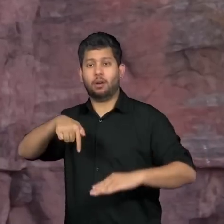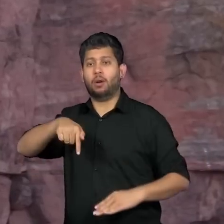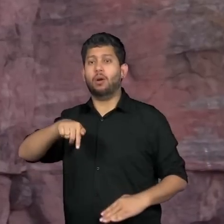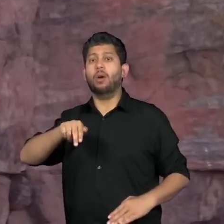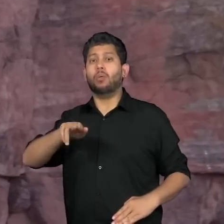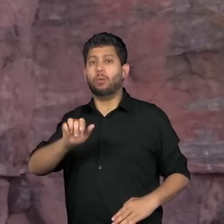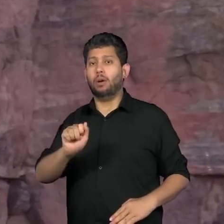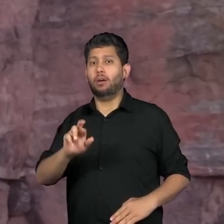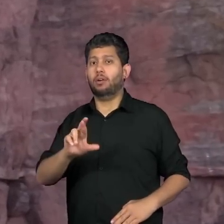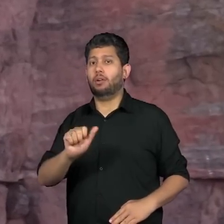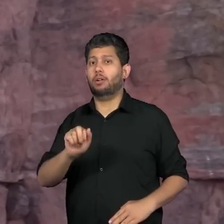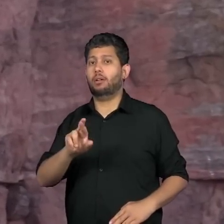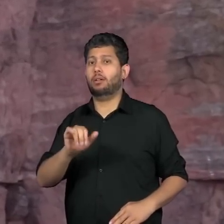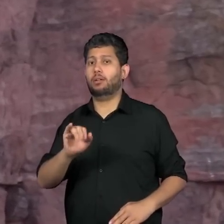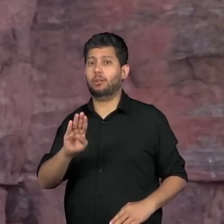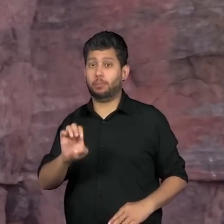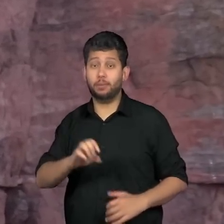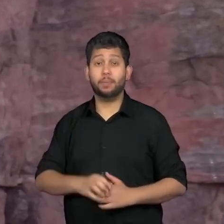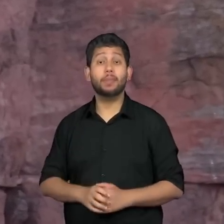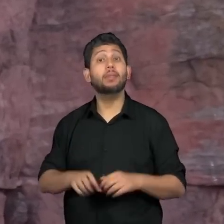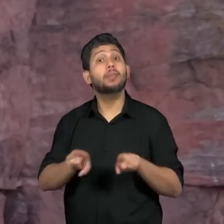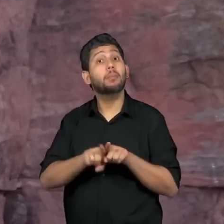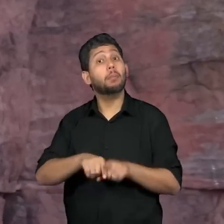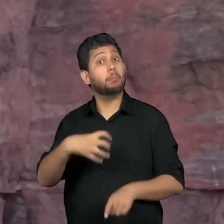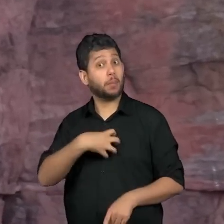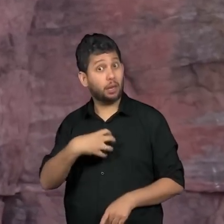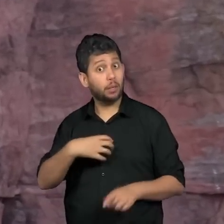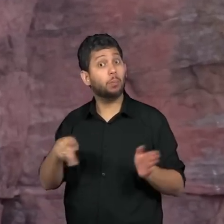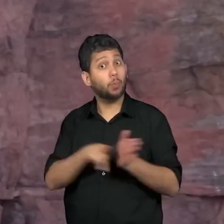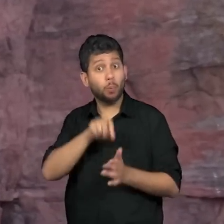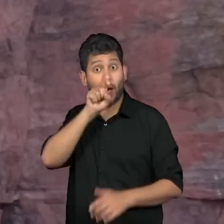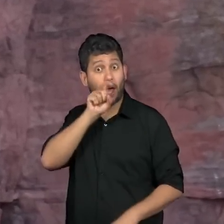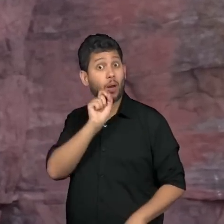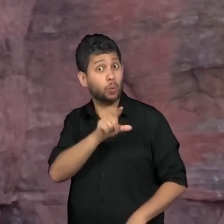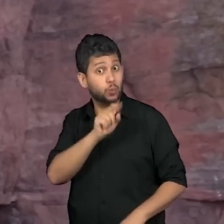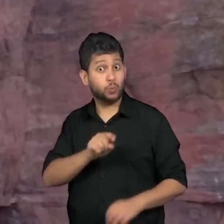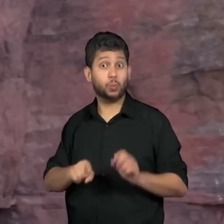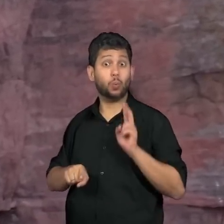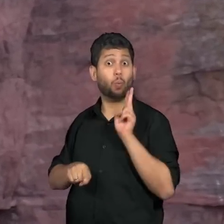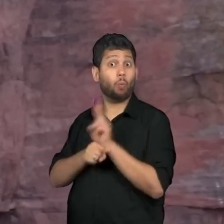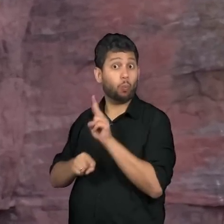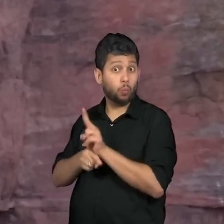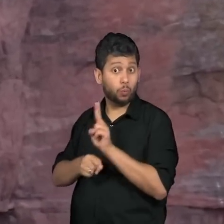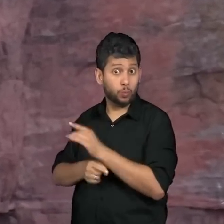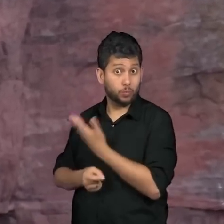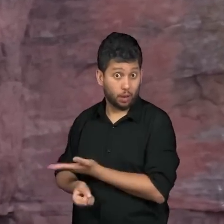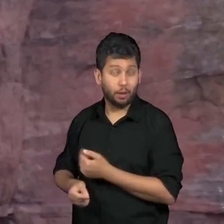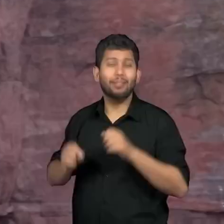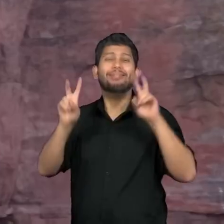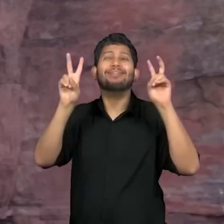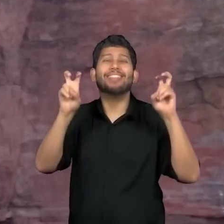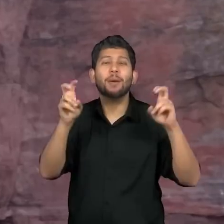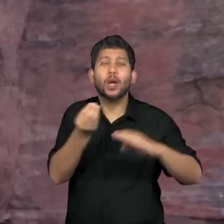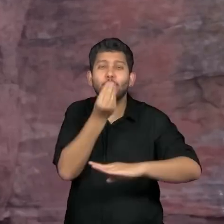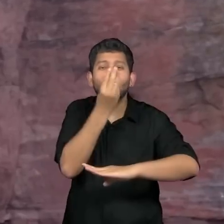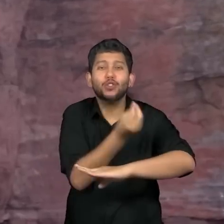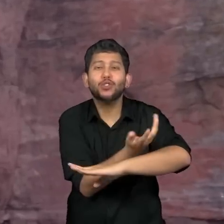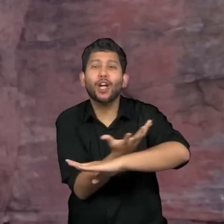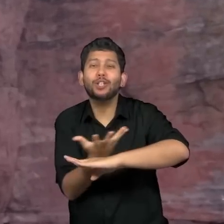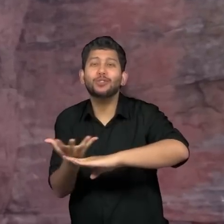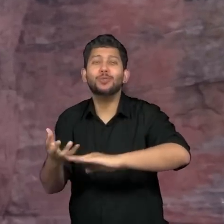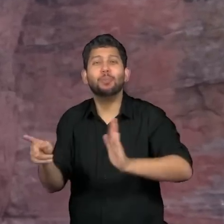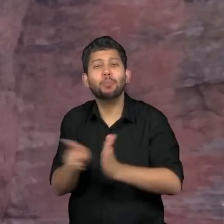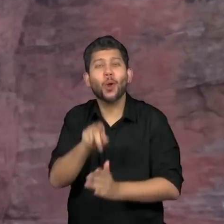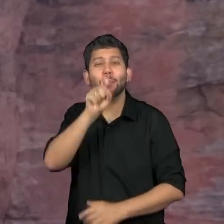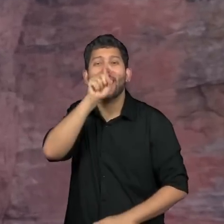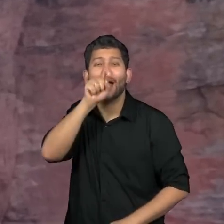Bahia, temos alguns projetos trabalhando com a arara azul de lir. Eu conheci o projeto Jardins da Arara Azul de lir, é um